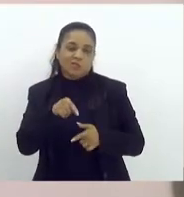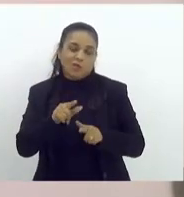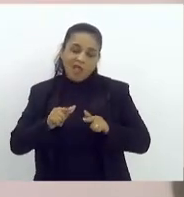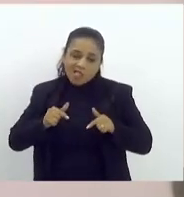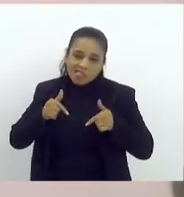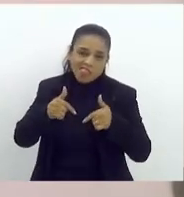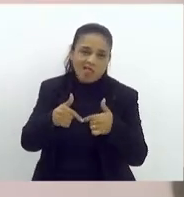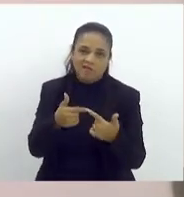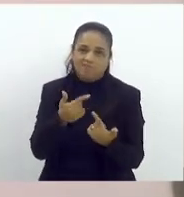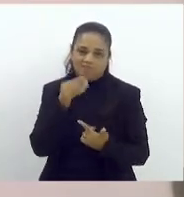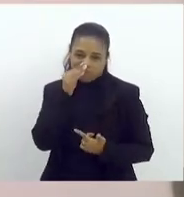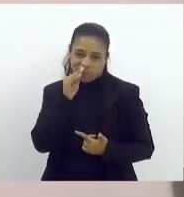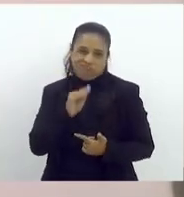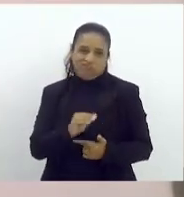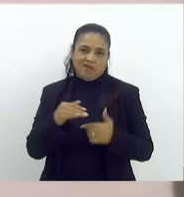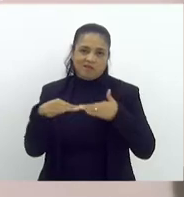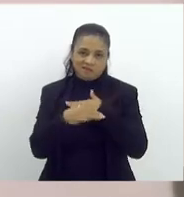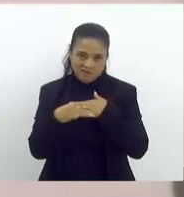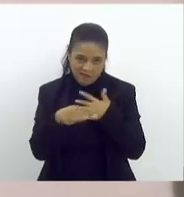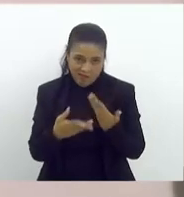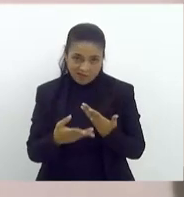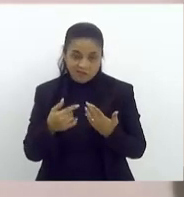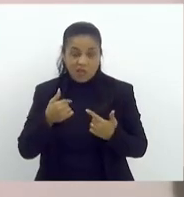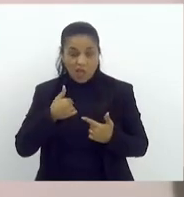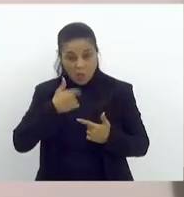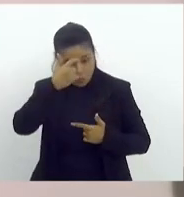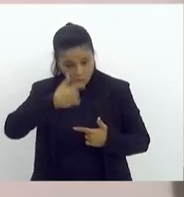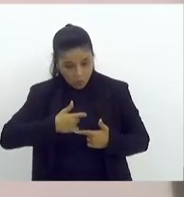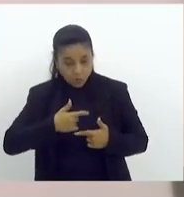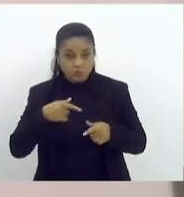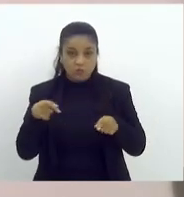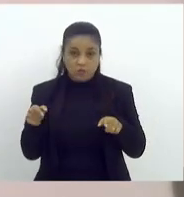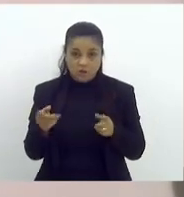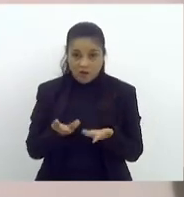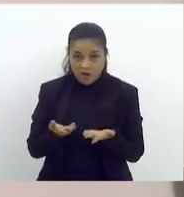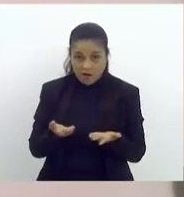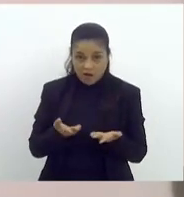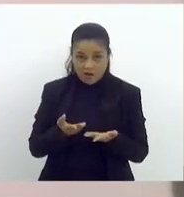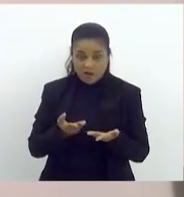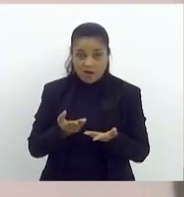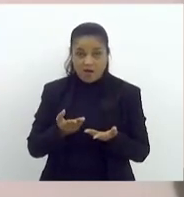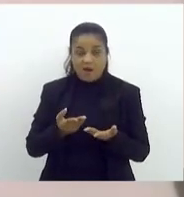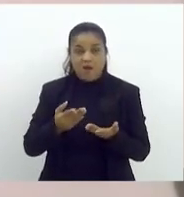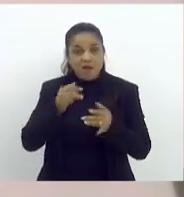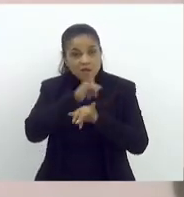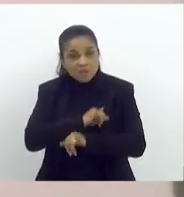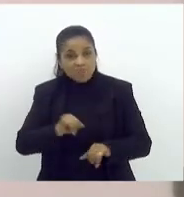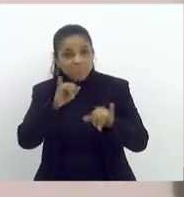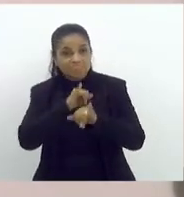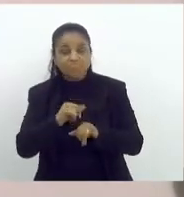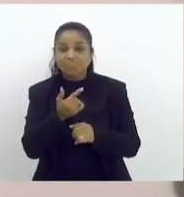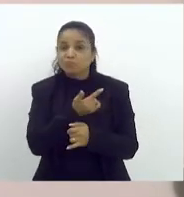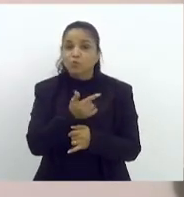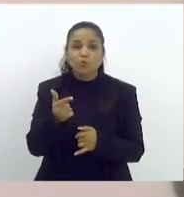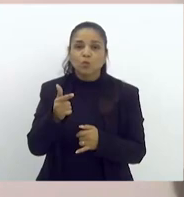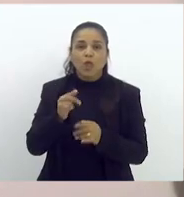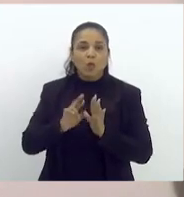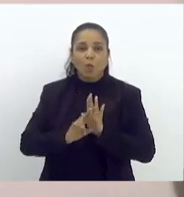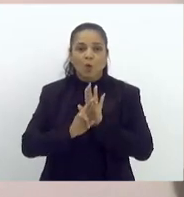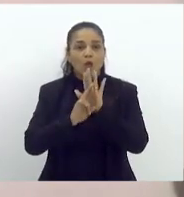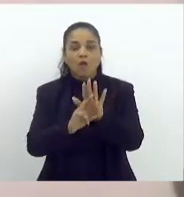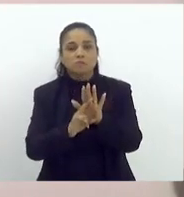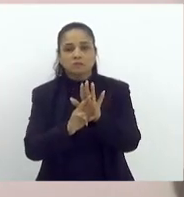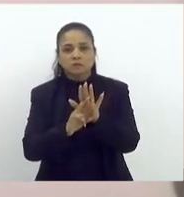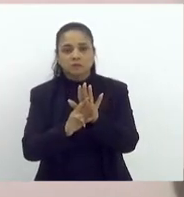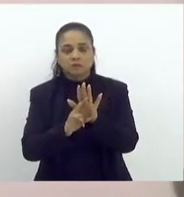porque eu ta aqui hoje eu acho que é meio que louco tá falando que hoje que eu não tenho eu não me levo com representatividade